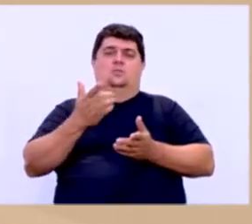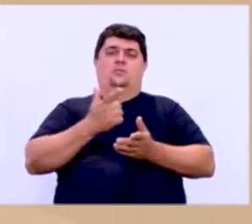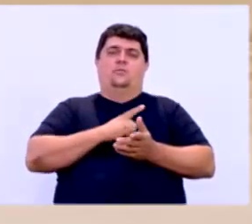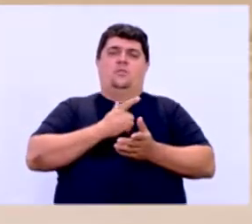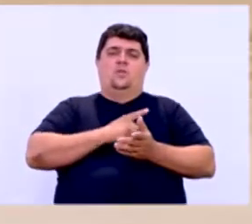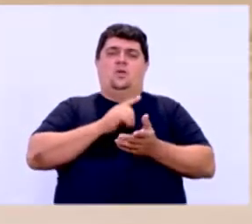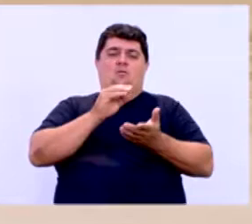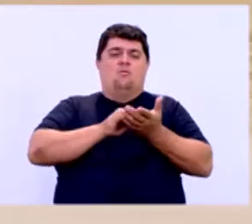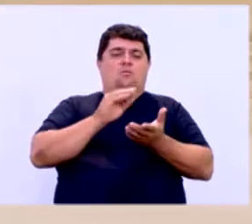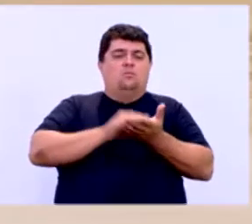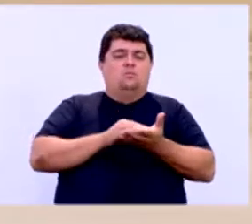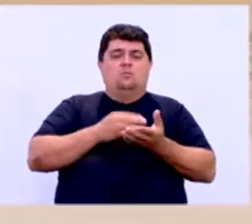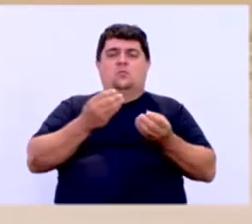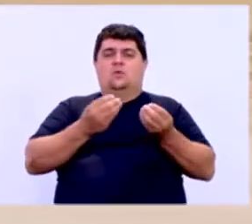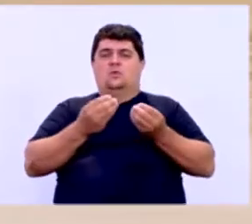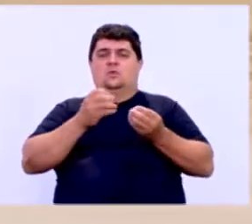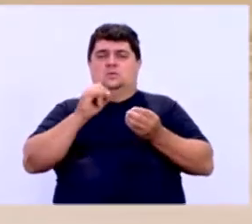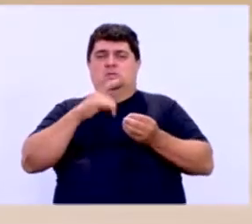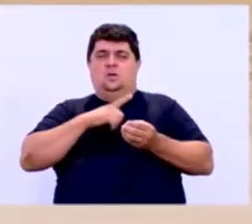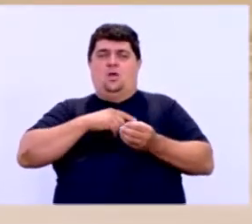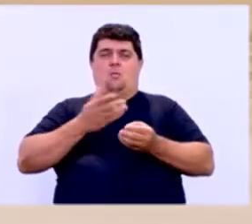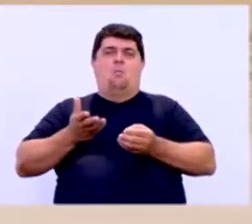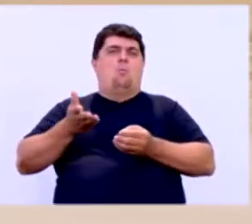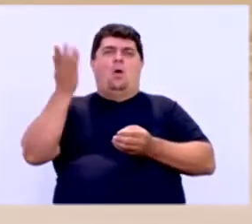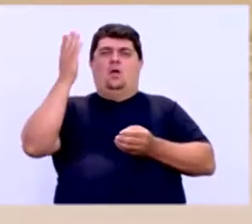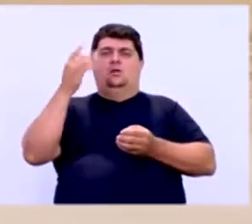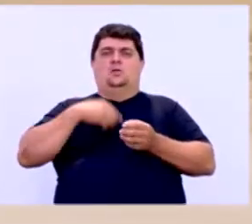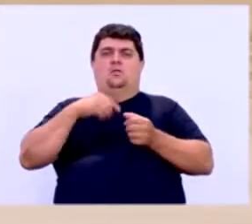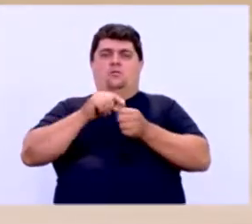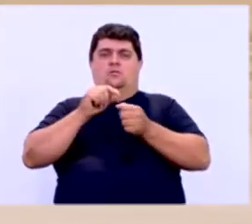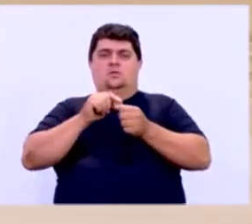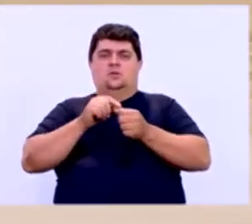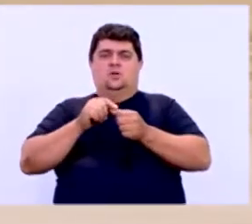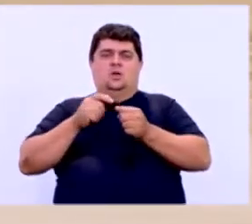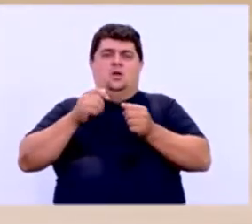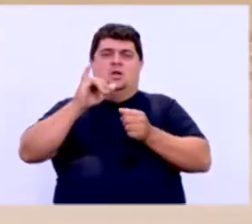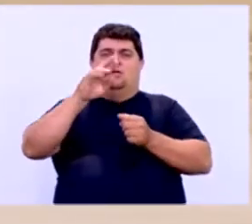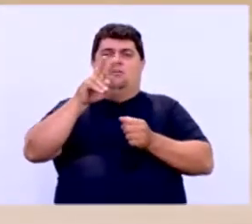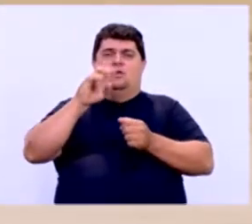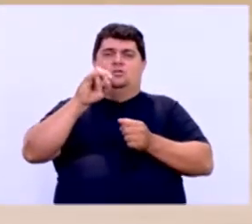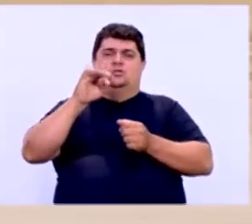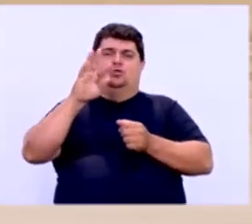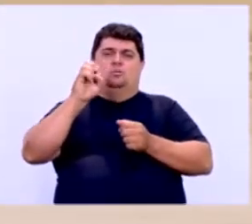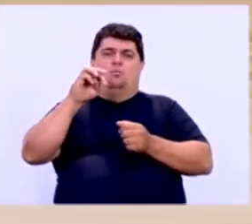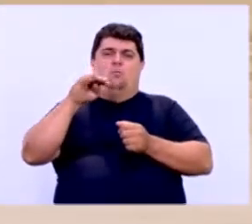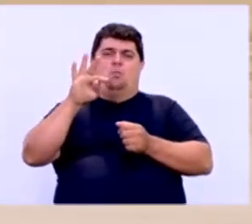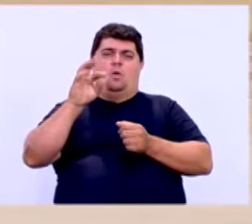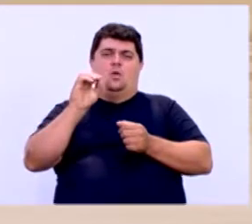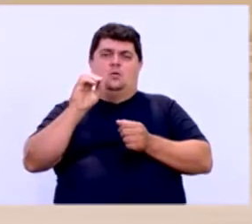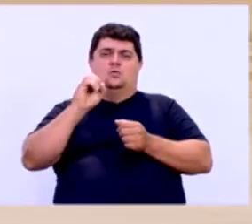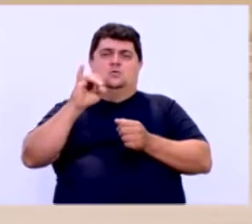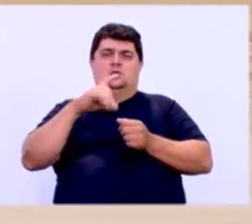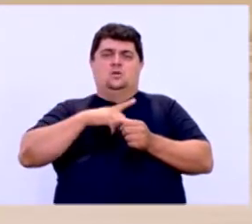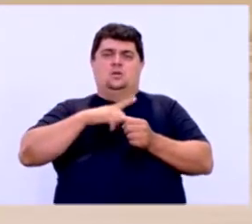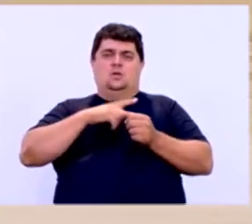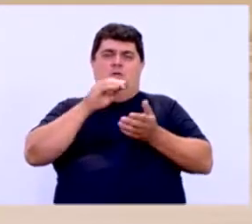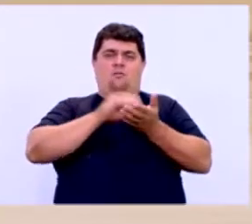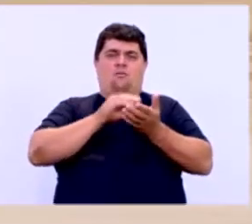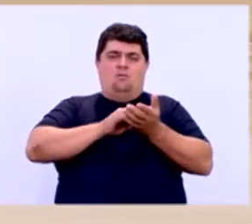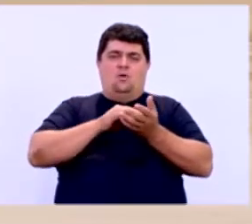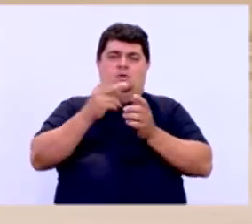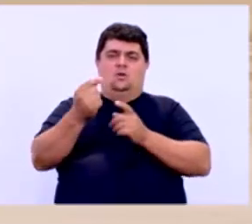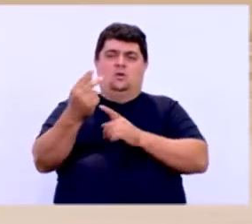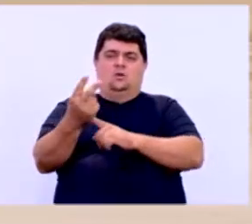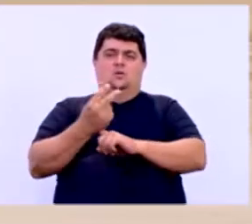tem faltas, né? Se tiver sobra, você fazer um investimento. Se tiver falta, você fazer um financiamento. Aí o planejamento